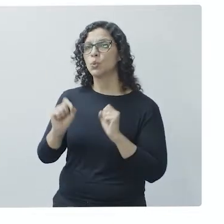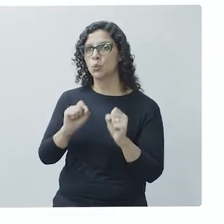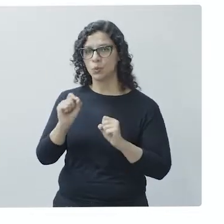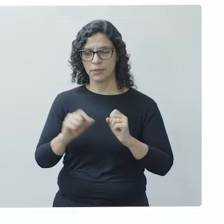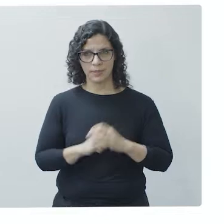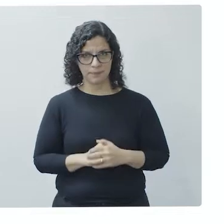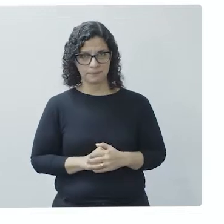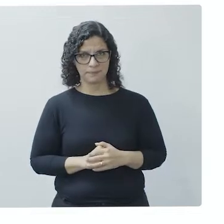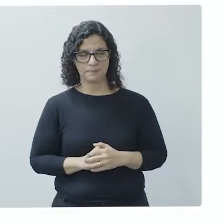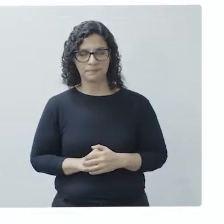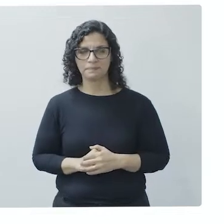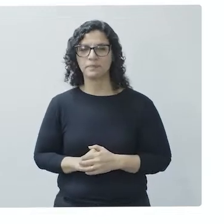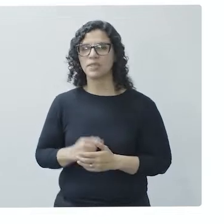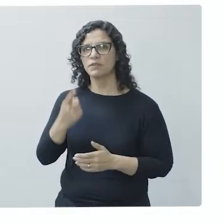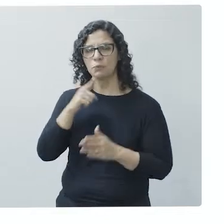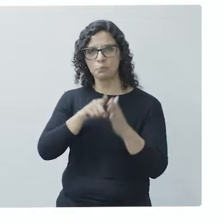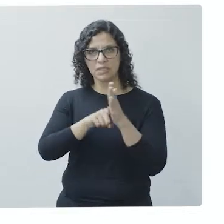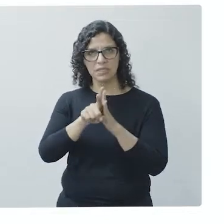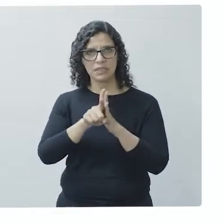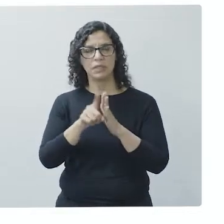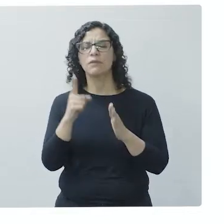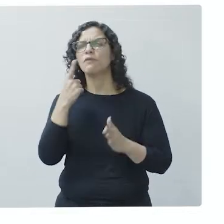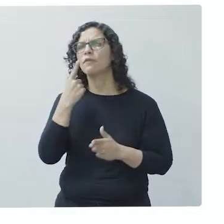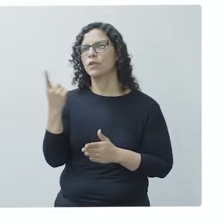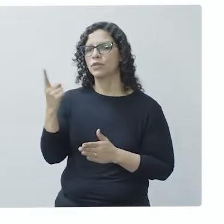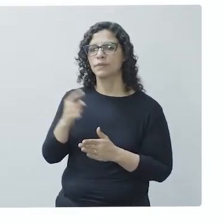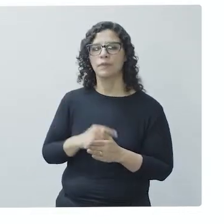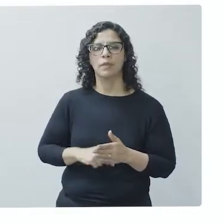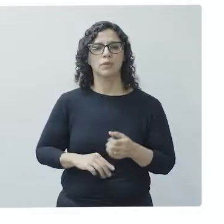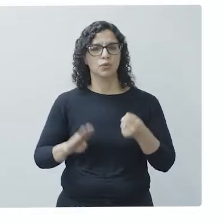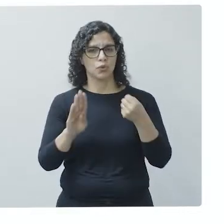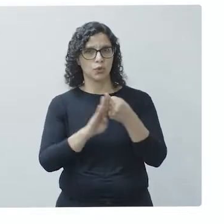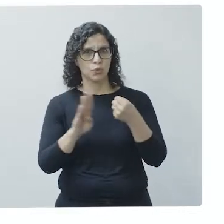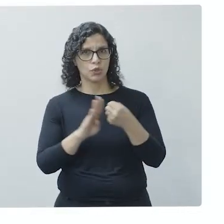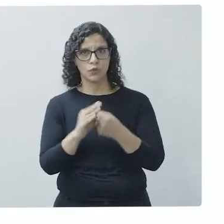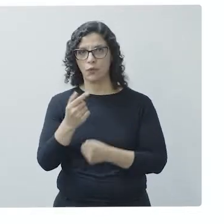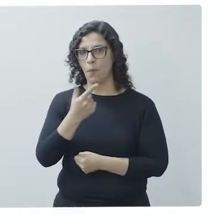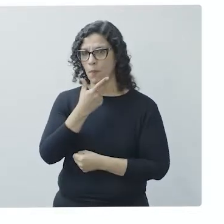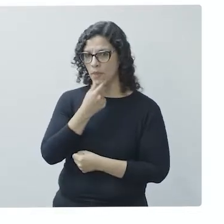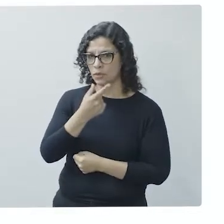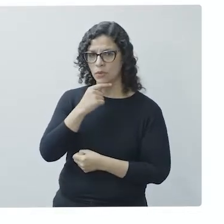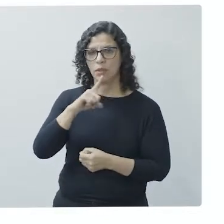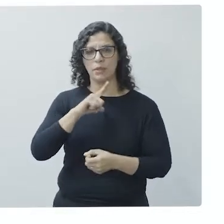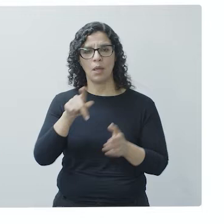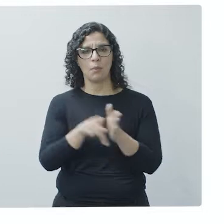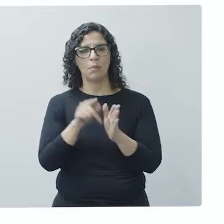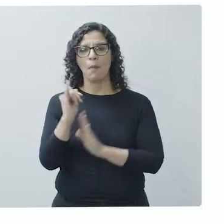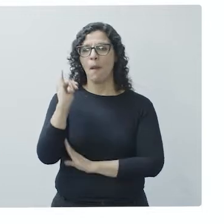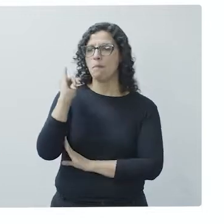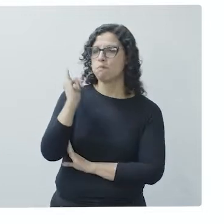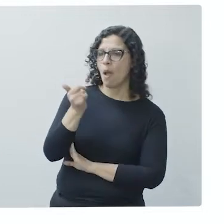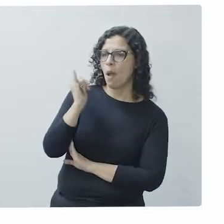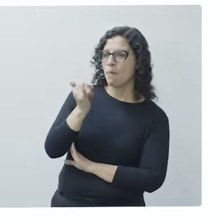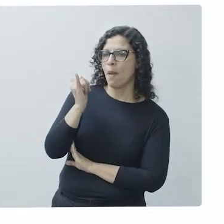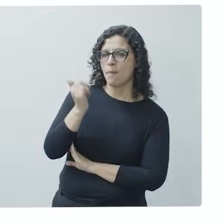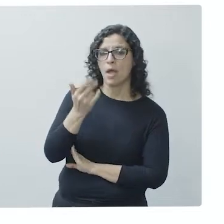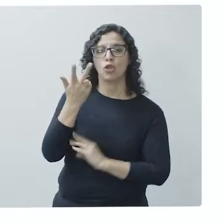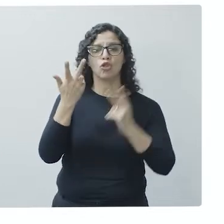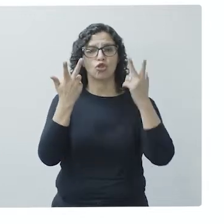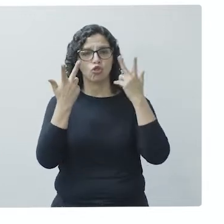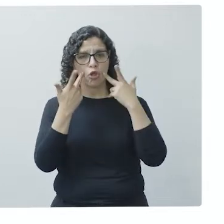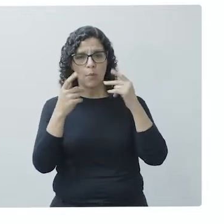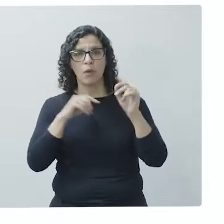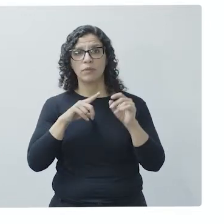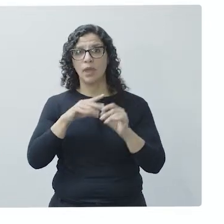Significado de apólogo. Então pesquisei lá apólogo, veio substantivo masculino, narrativa que geralmente